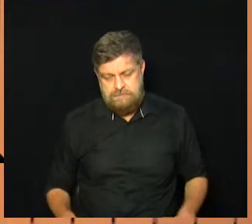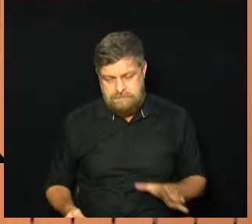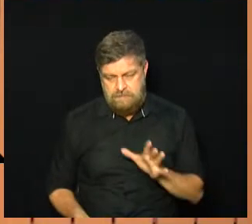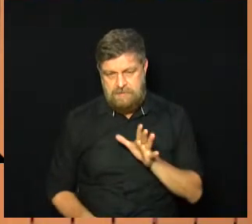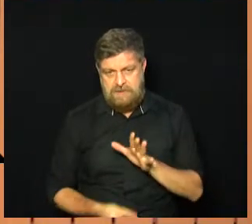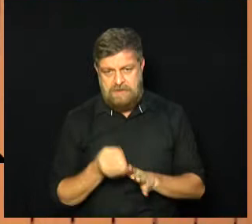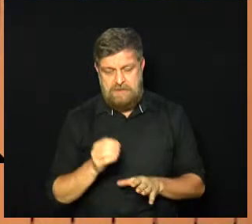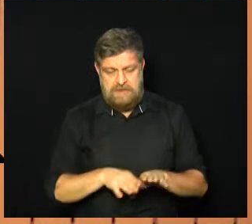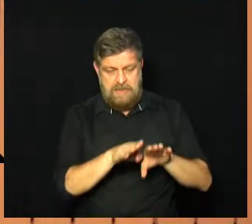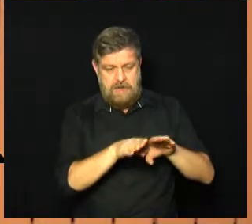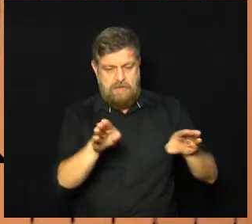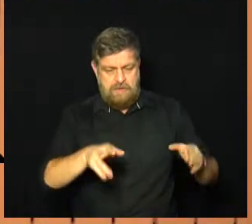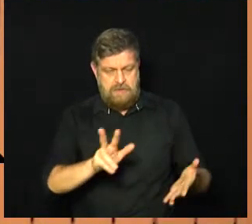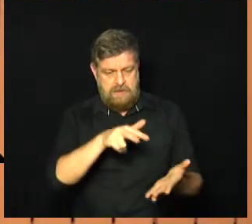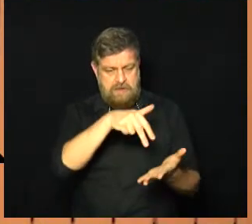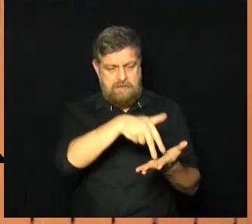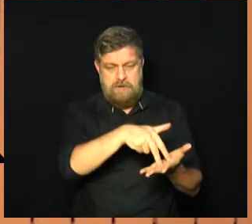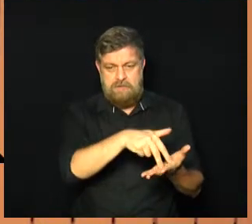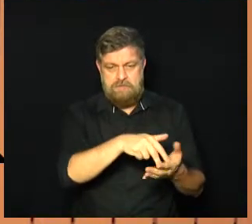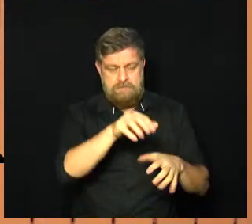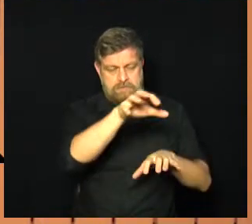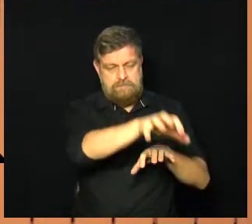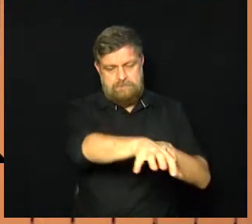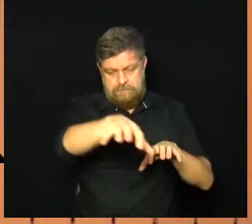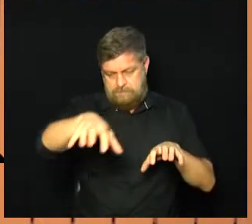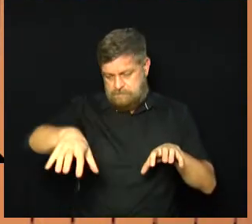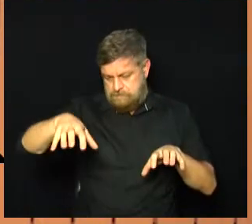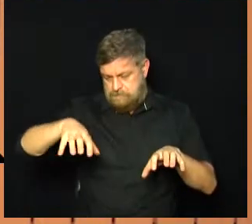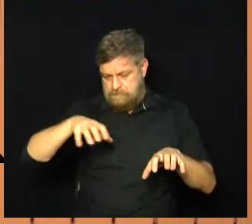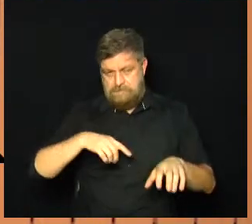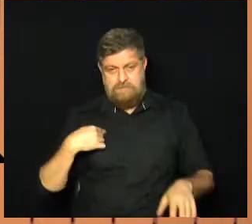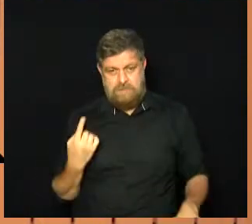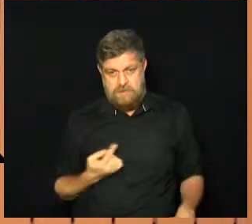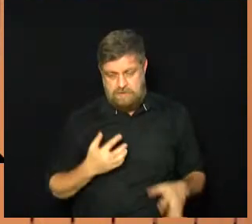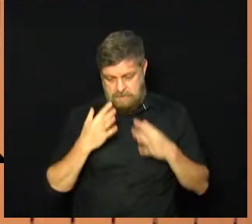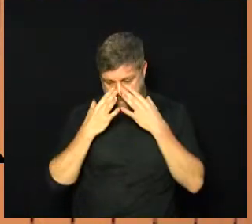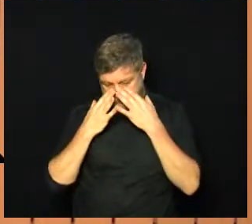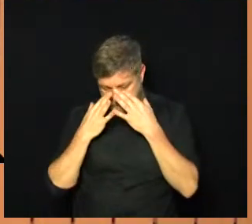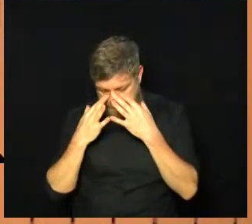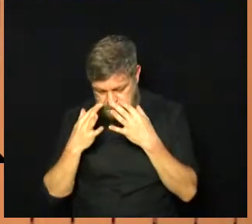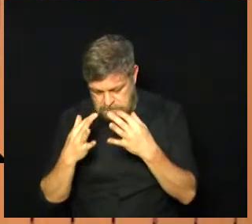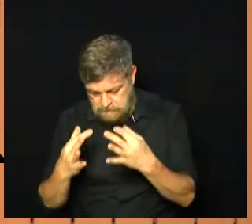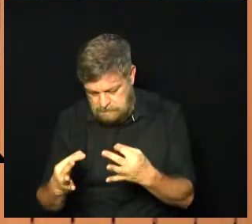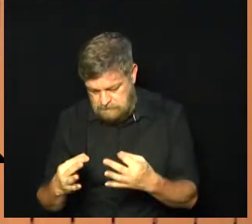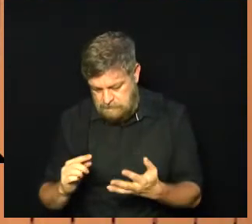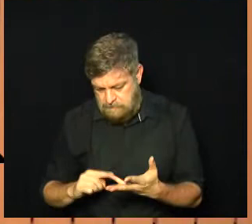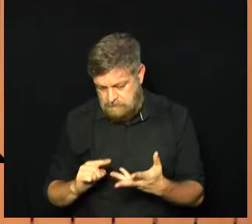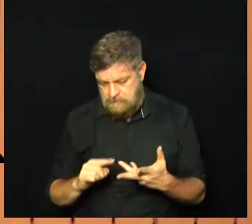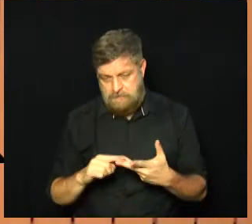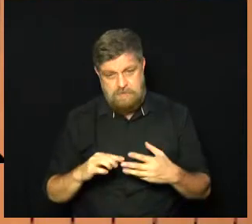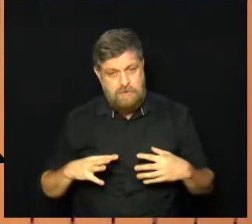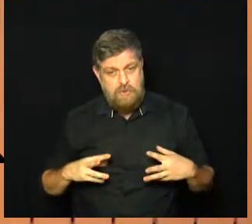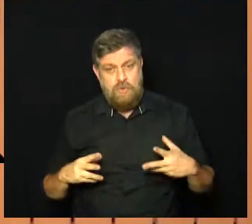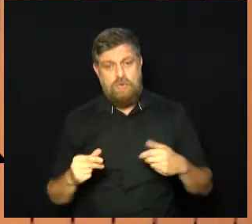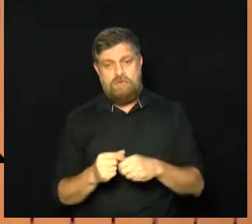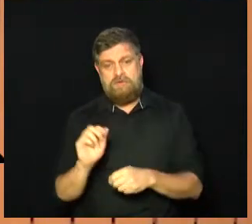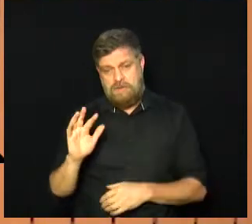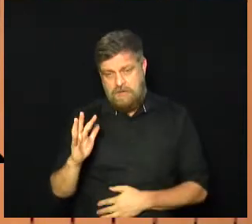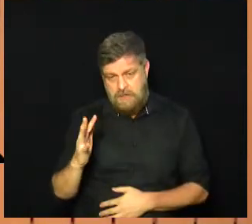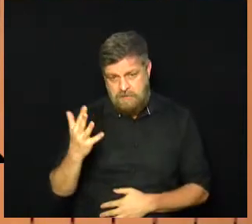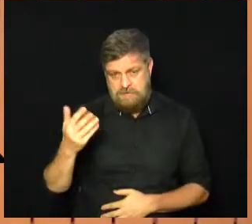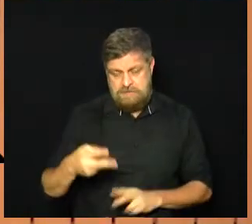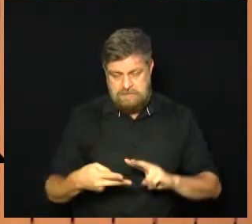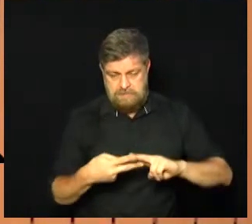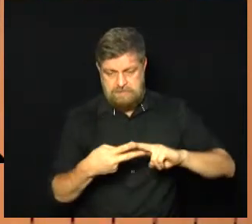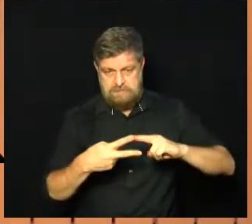palcos regionais, e aqui sobre esse ponto, né, a gente está muito atento sobre o que está acontecendo, sobre a nova variante,